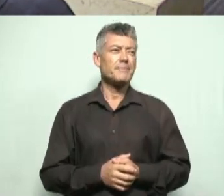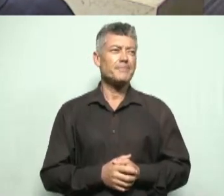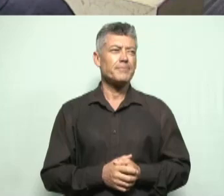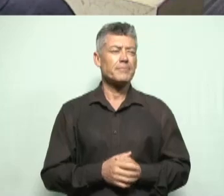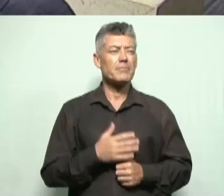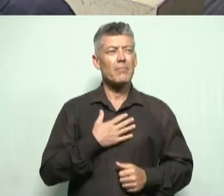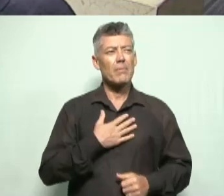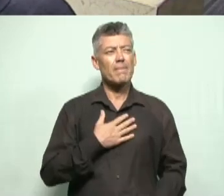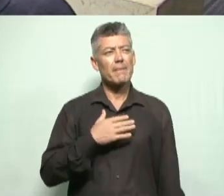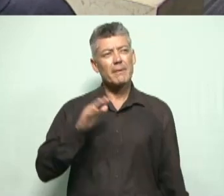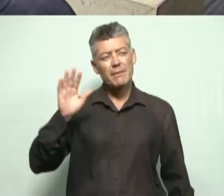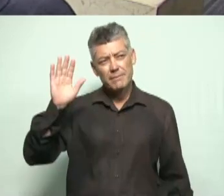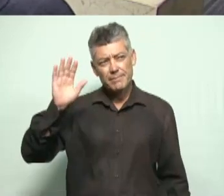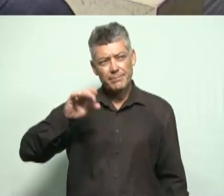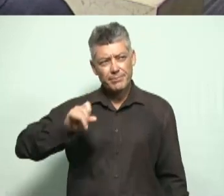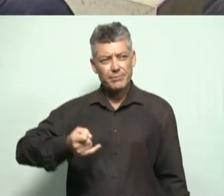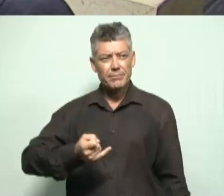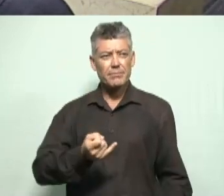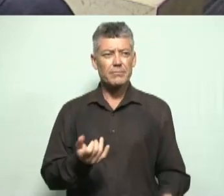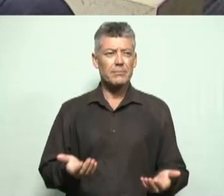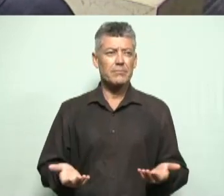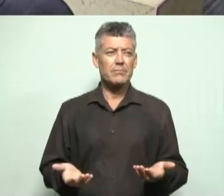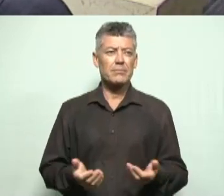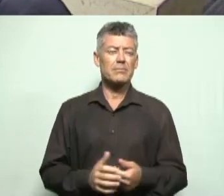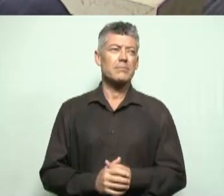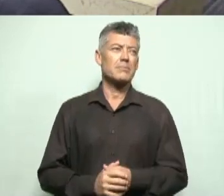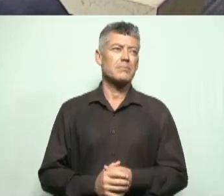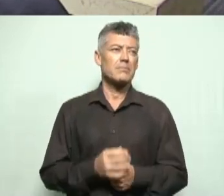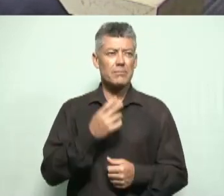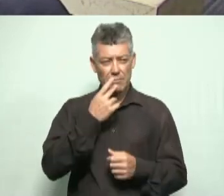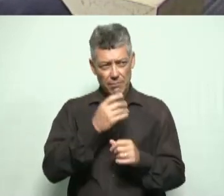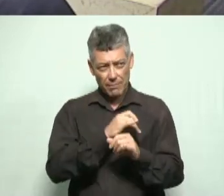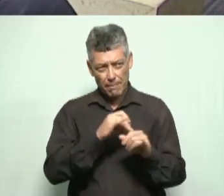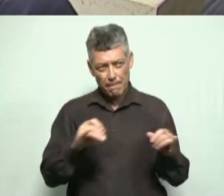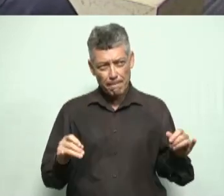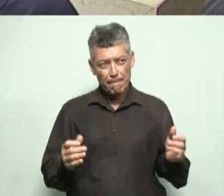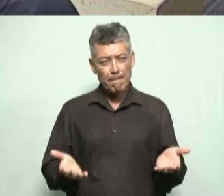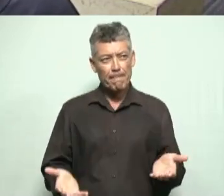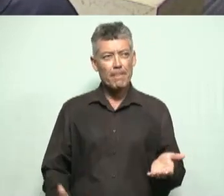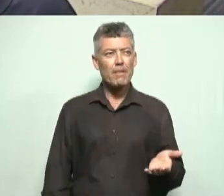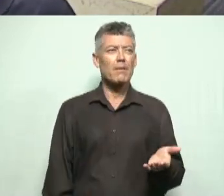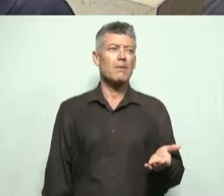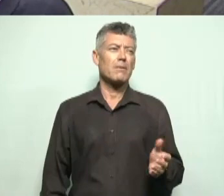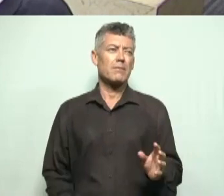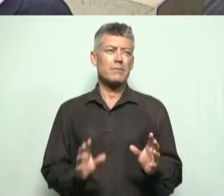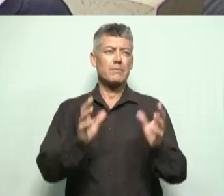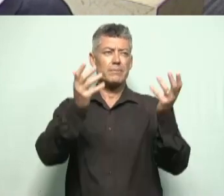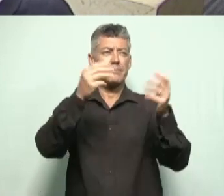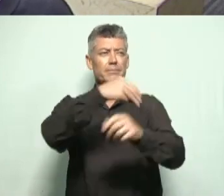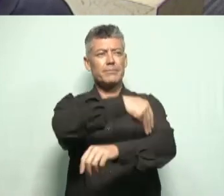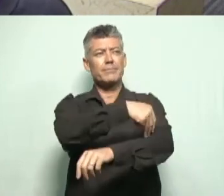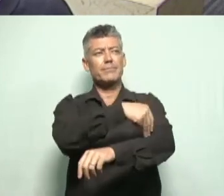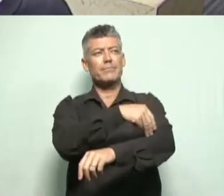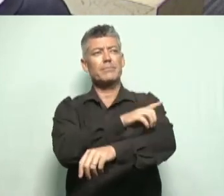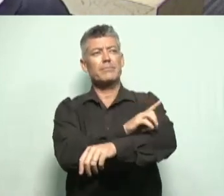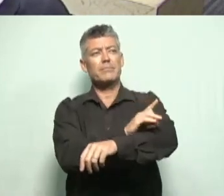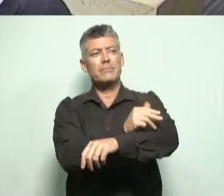queria aproveitar isso pela ordem para falar de um assunto que alguns colegas trataram anteriormente, que foi o show da Madonna. Né? Mas antes do show da